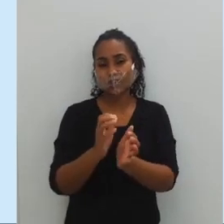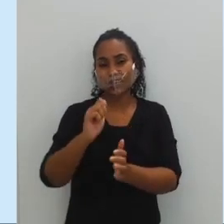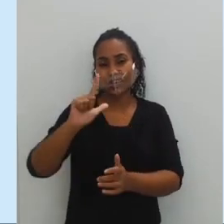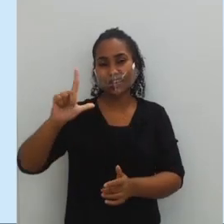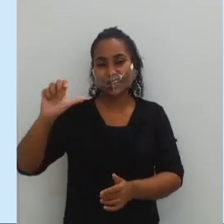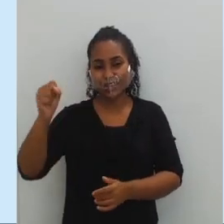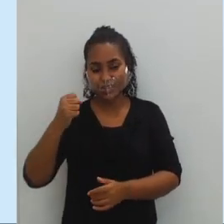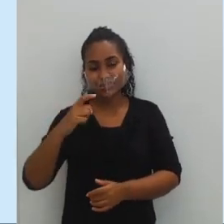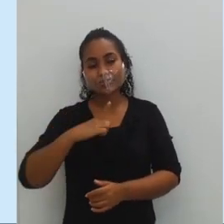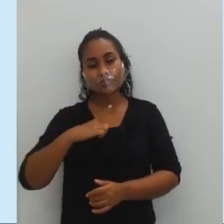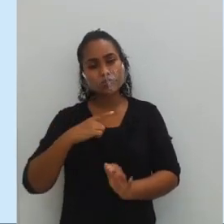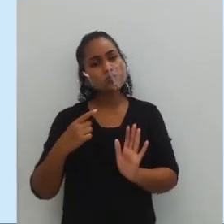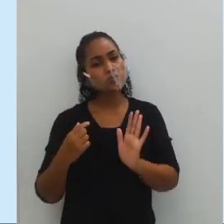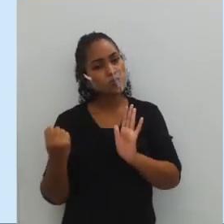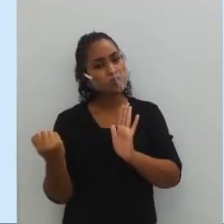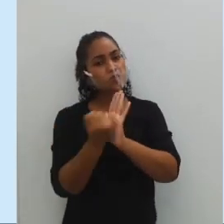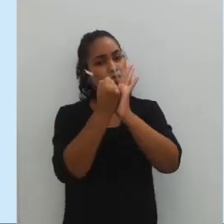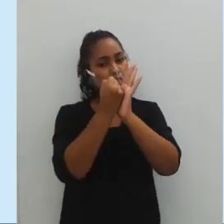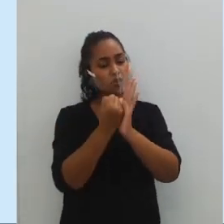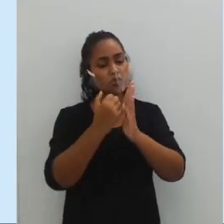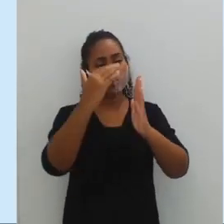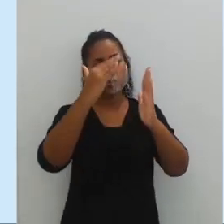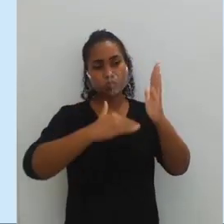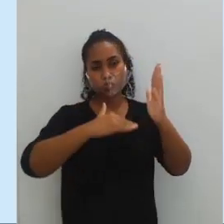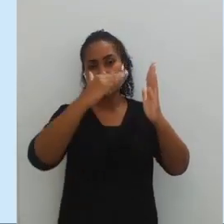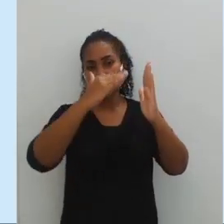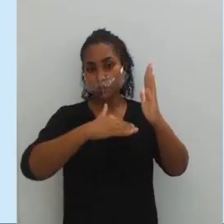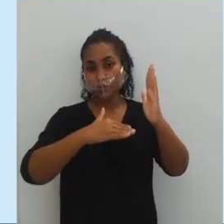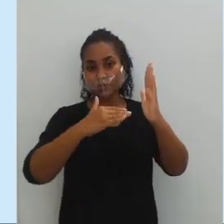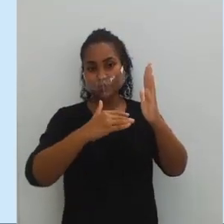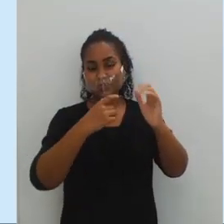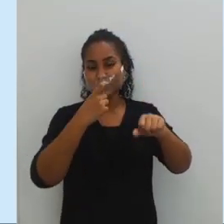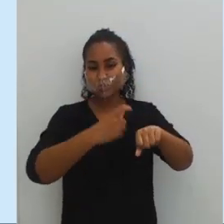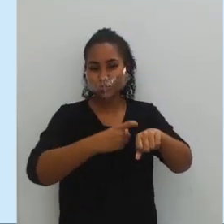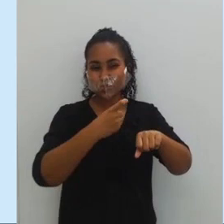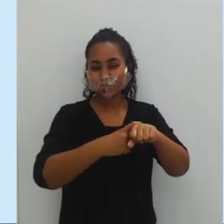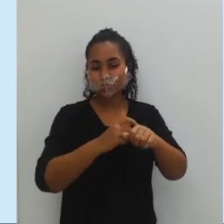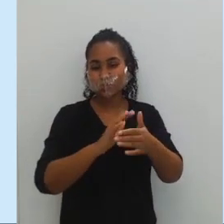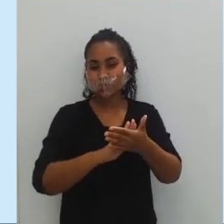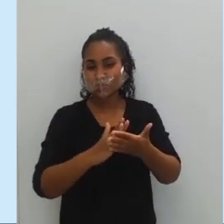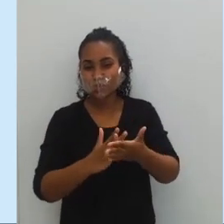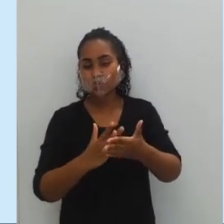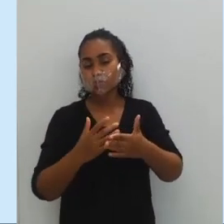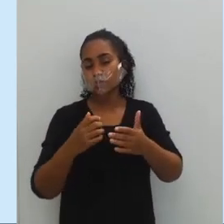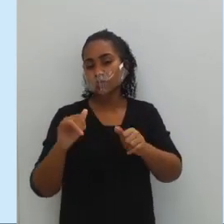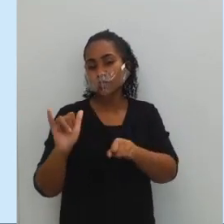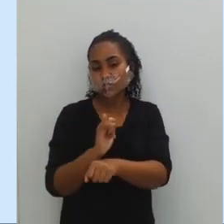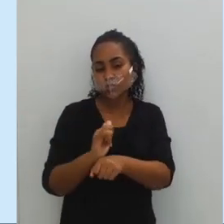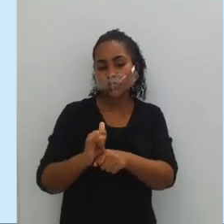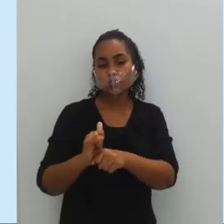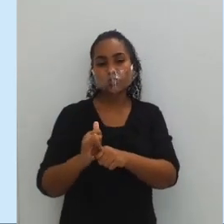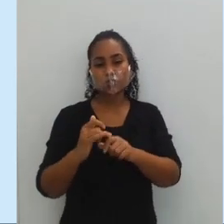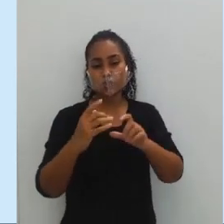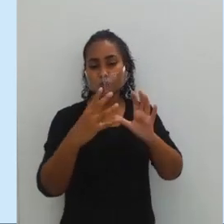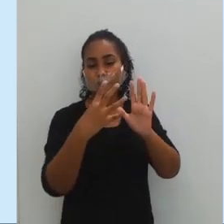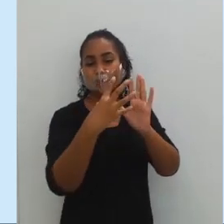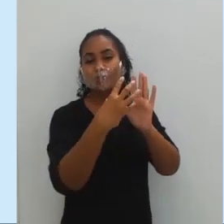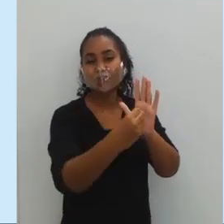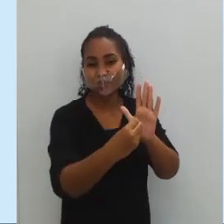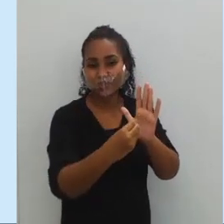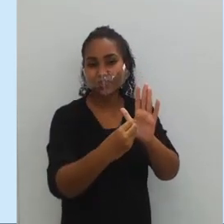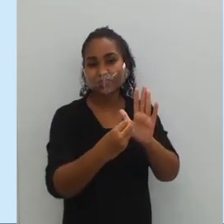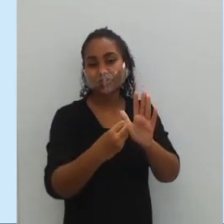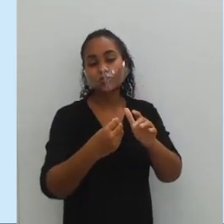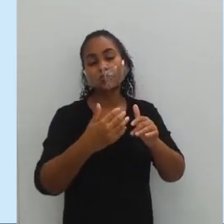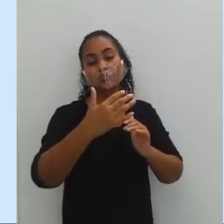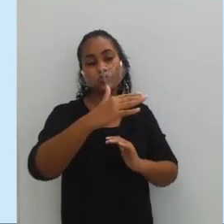né? E isso tem registrado em pinturas rupestres e são interpretadas como movimentos, como retratos,